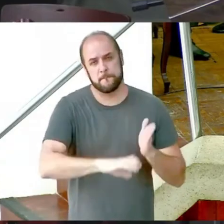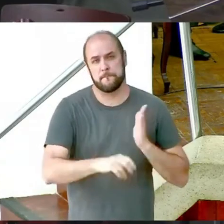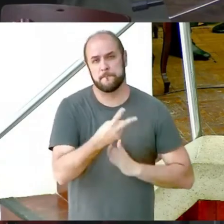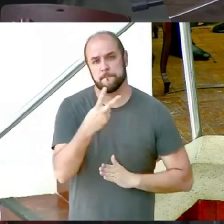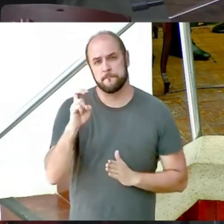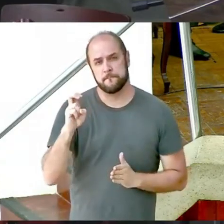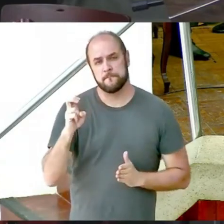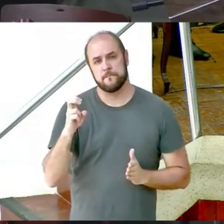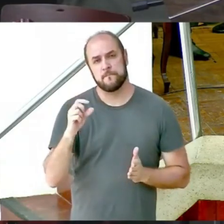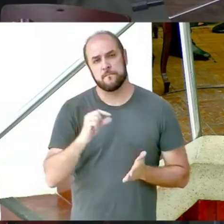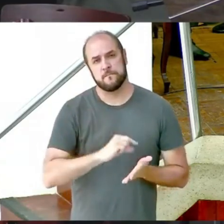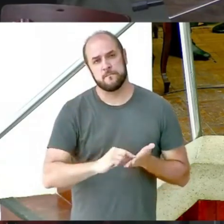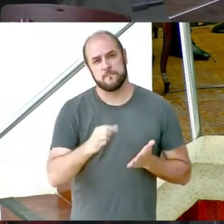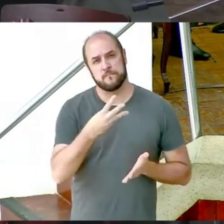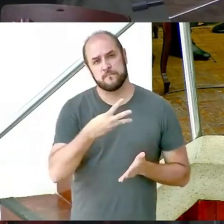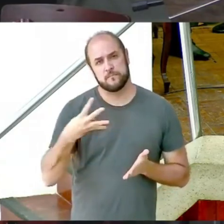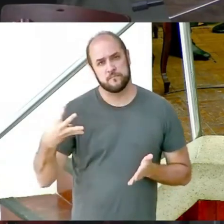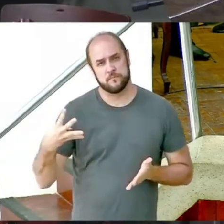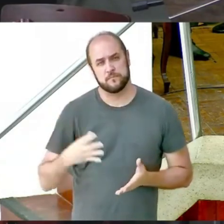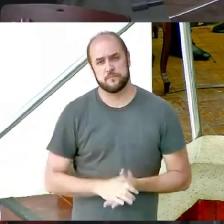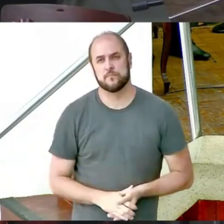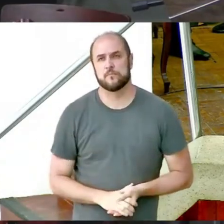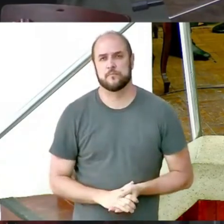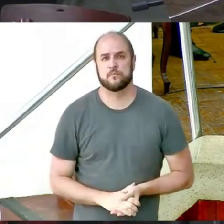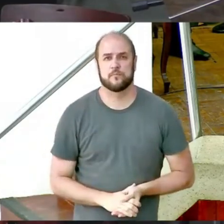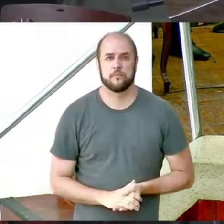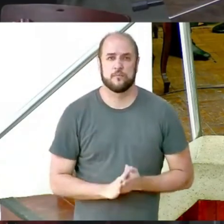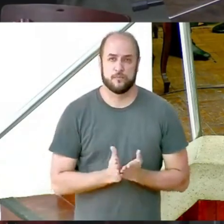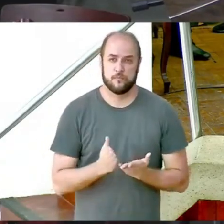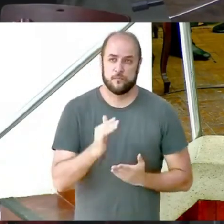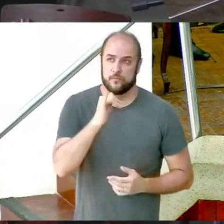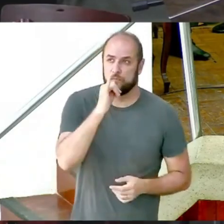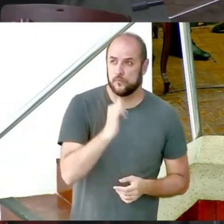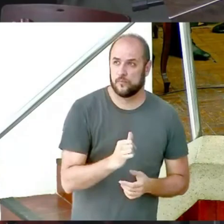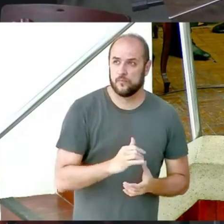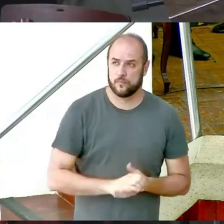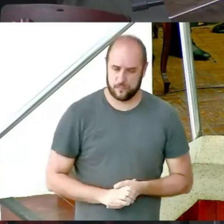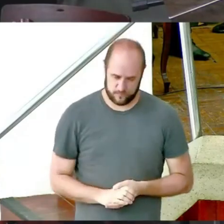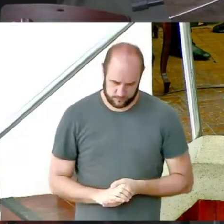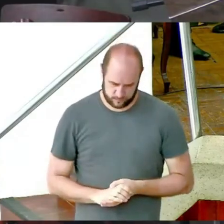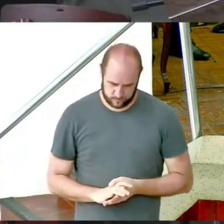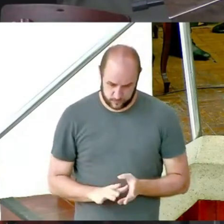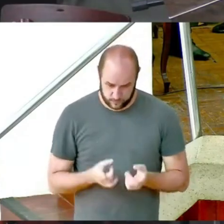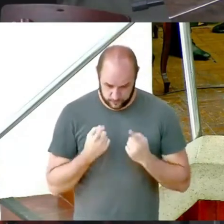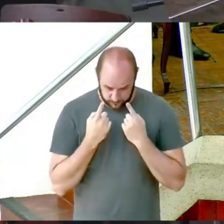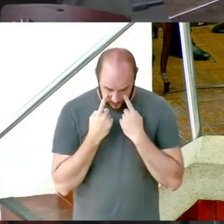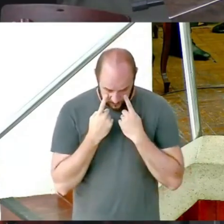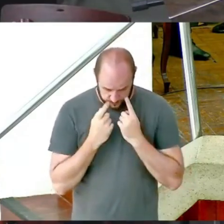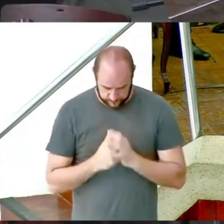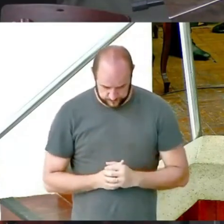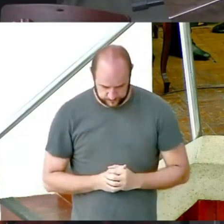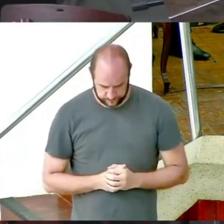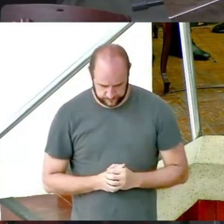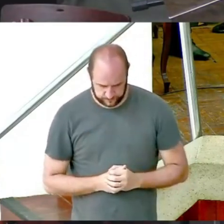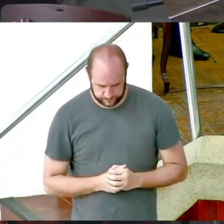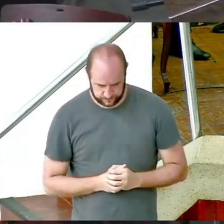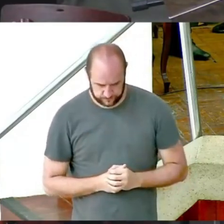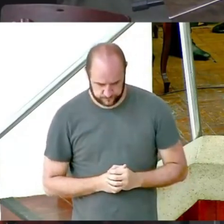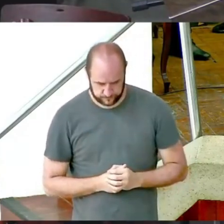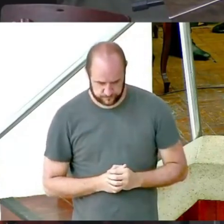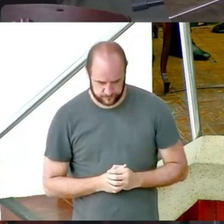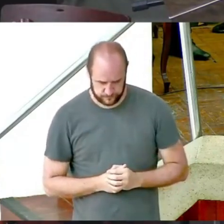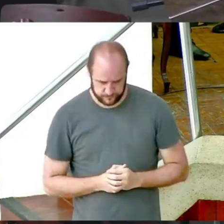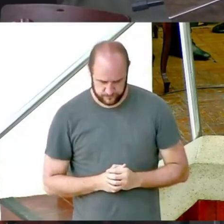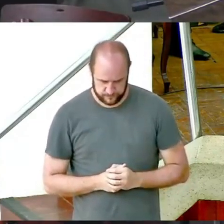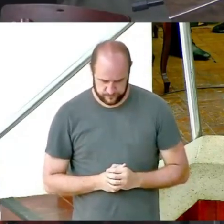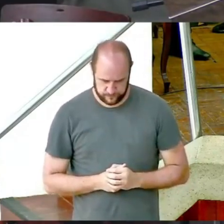versículo 34. Esse texto nos diz o seguinte, ouçam bem. Então, o